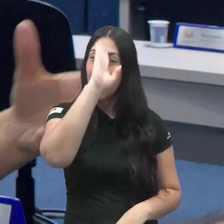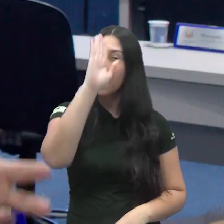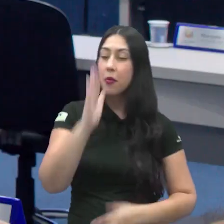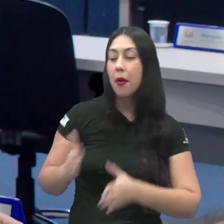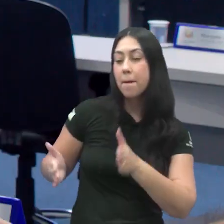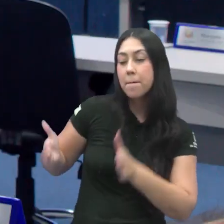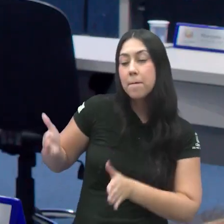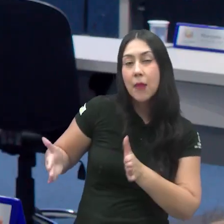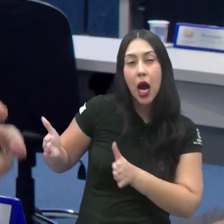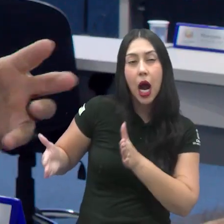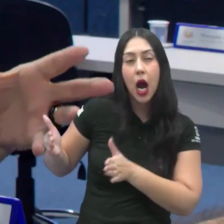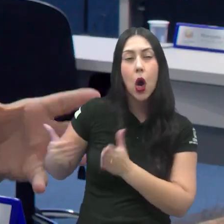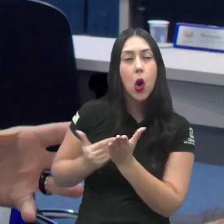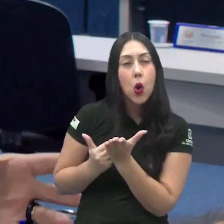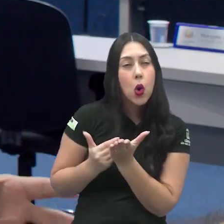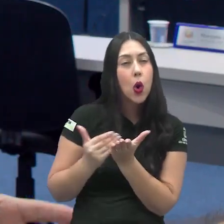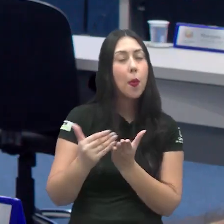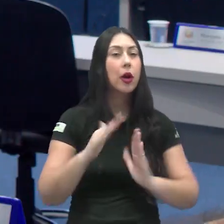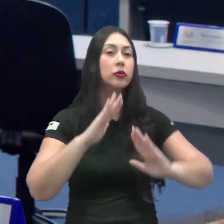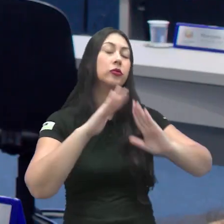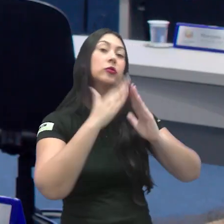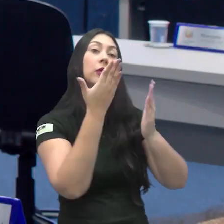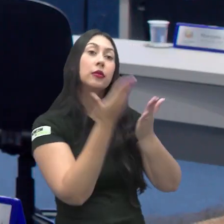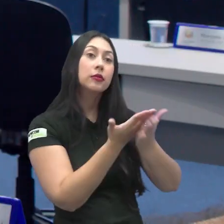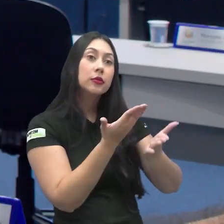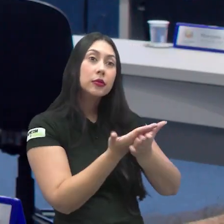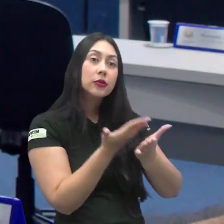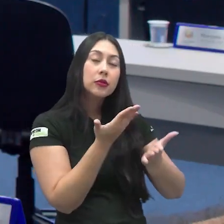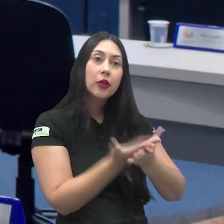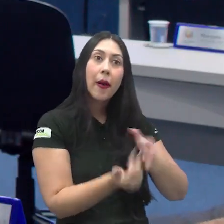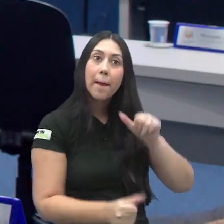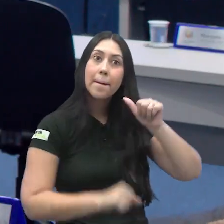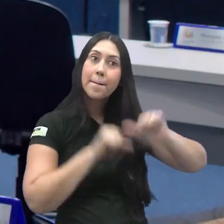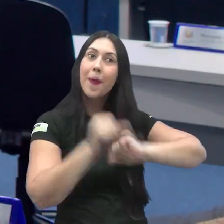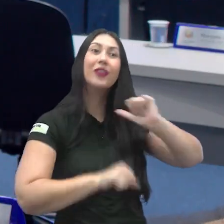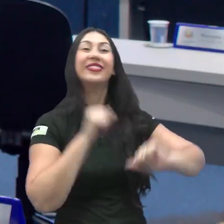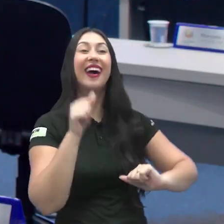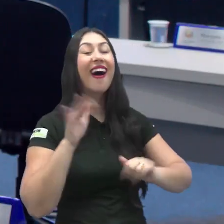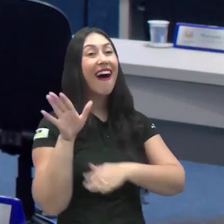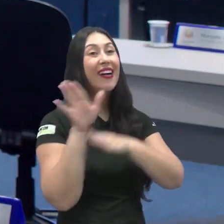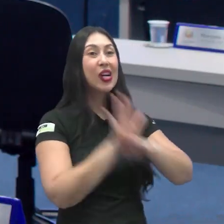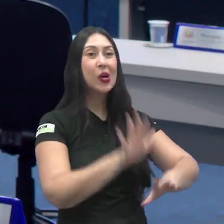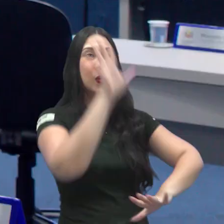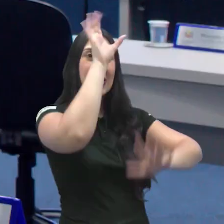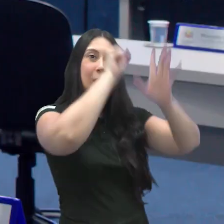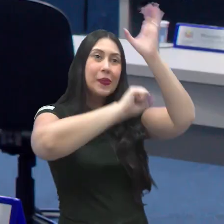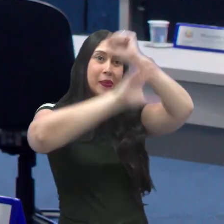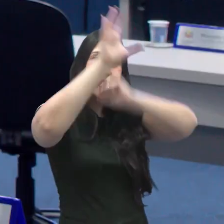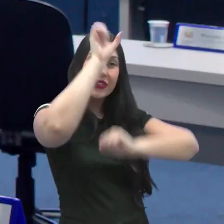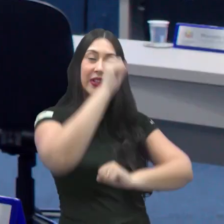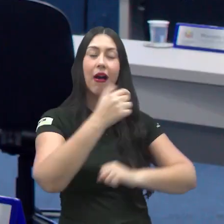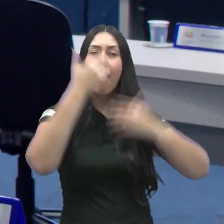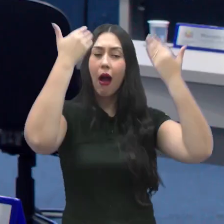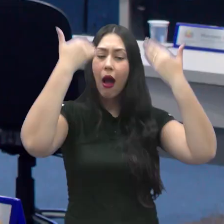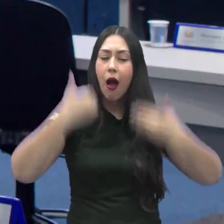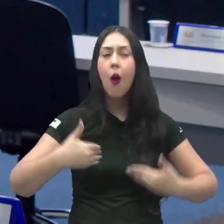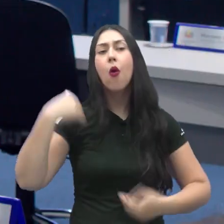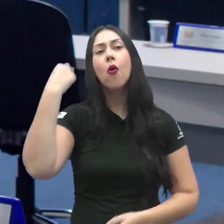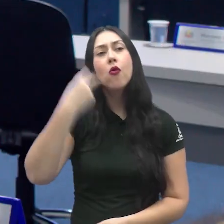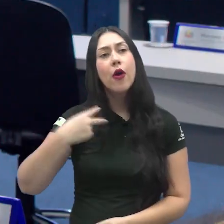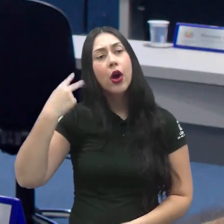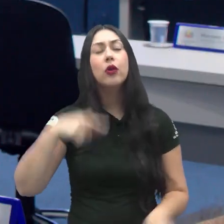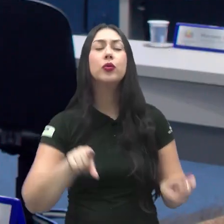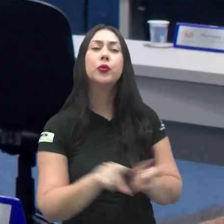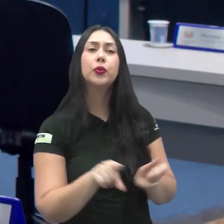nos primeiros anos de ensino, no primeiro ano do ensino fundamental, muda de fato a aprendizagem dos alunos. Eu,